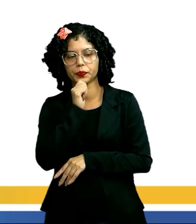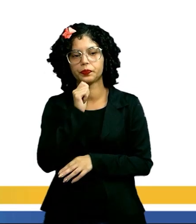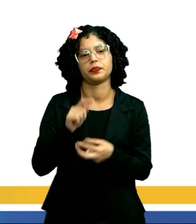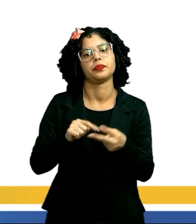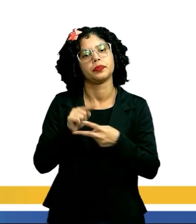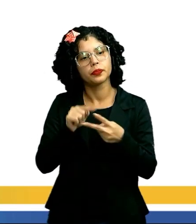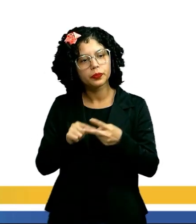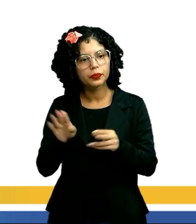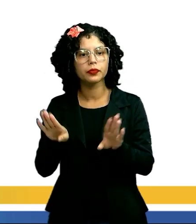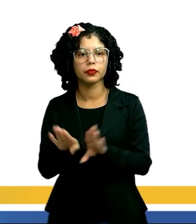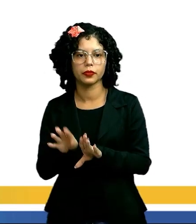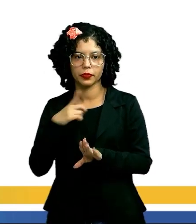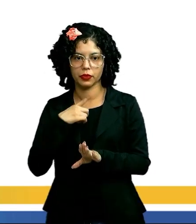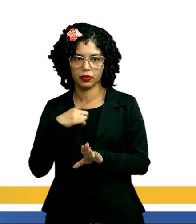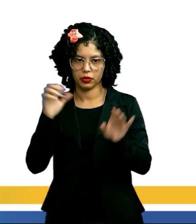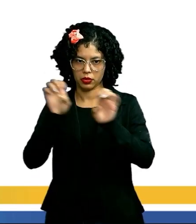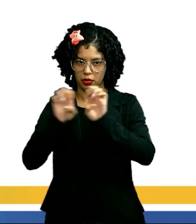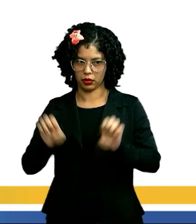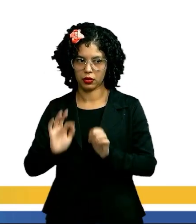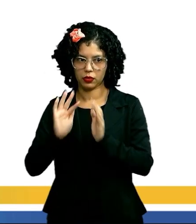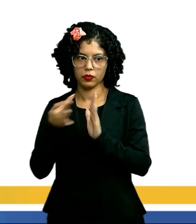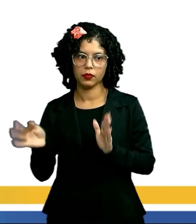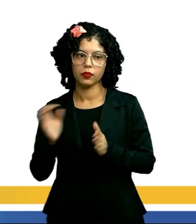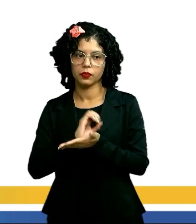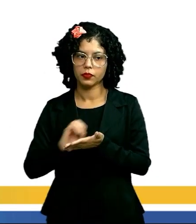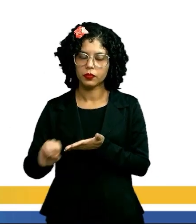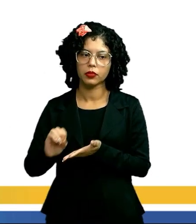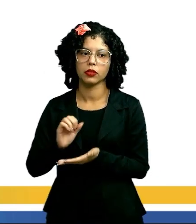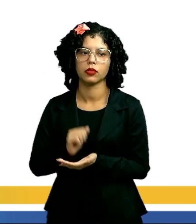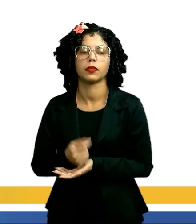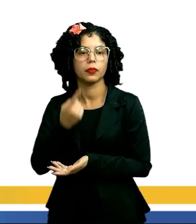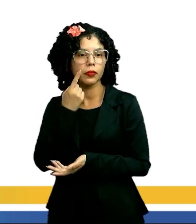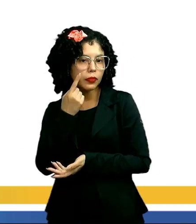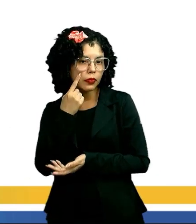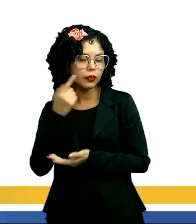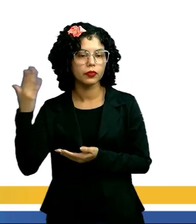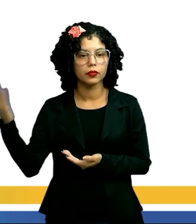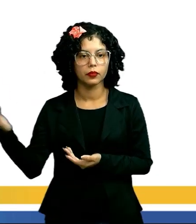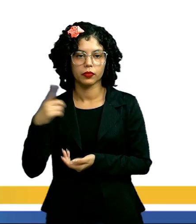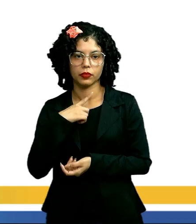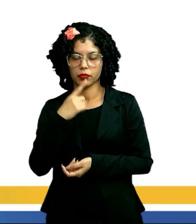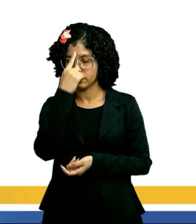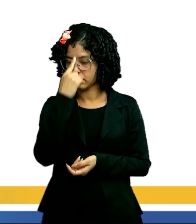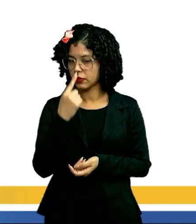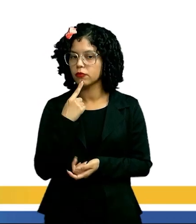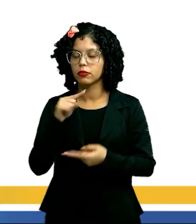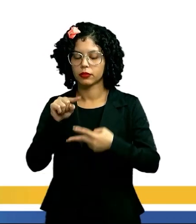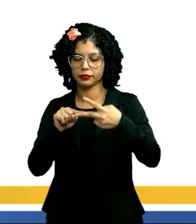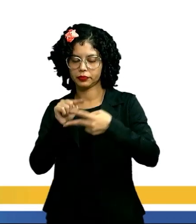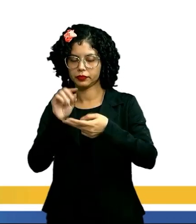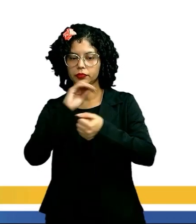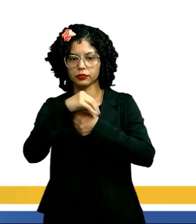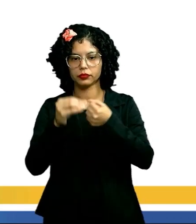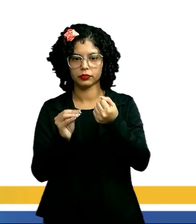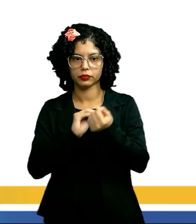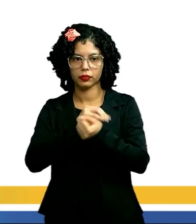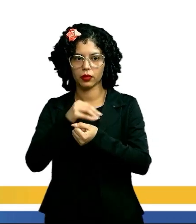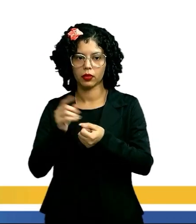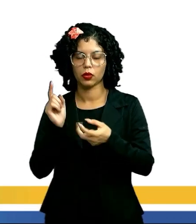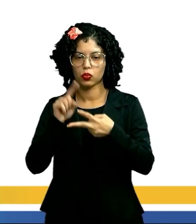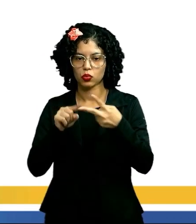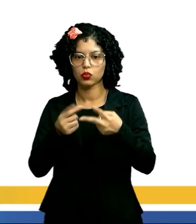Ambos os medicamentos apresentam em sua estrutura as funções orgânicas. Olha só. Nós temos aí na tela duas moléculas de